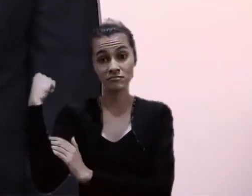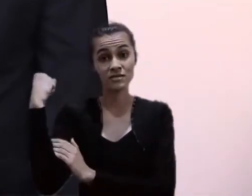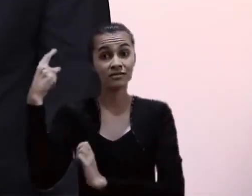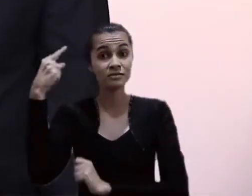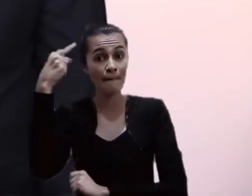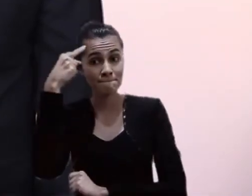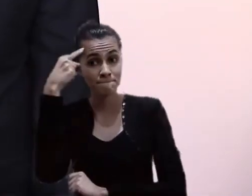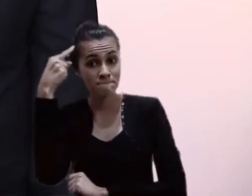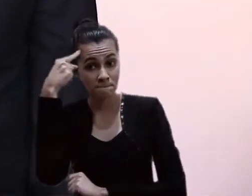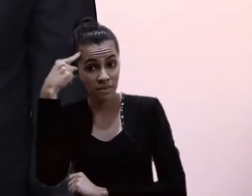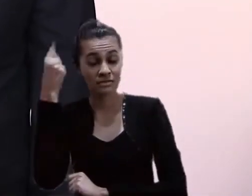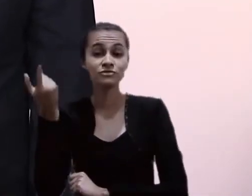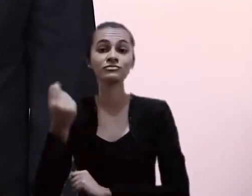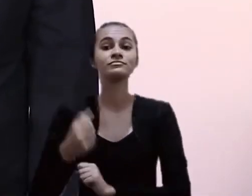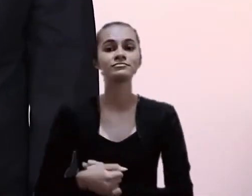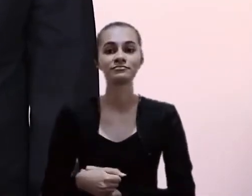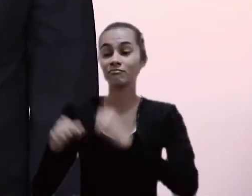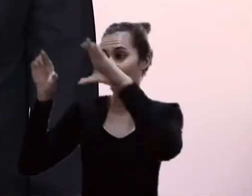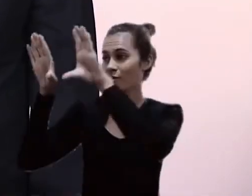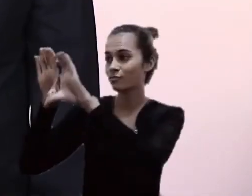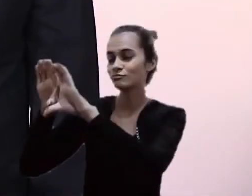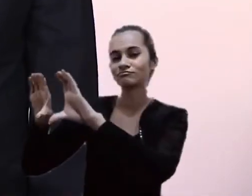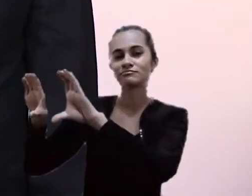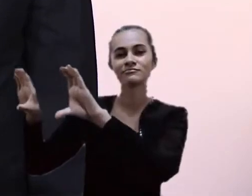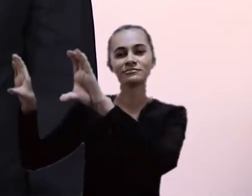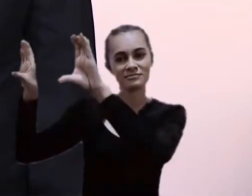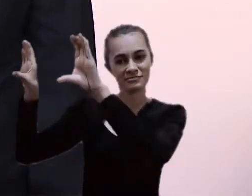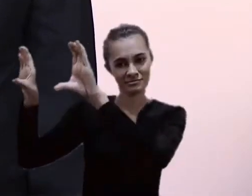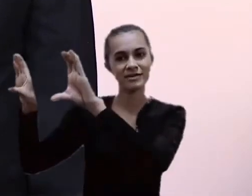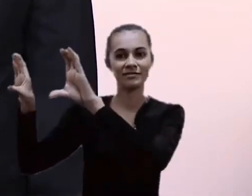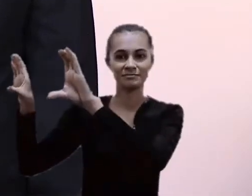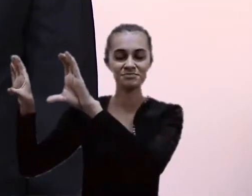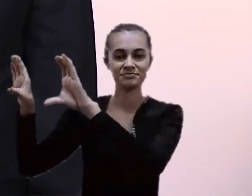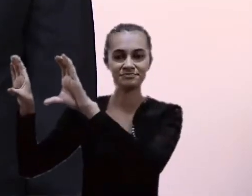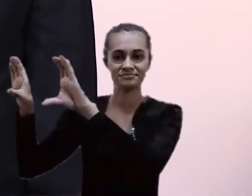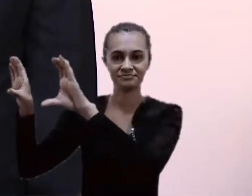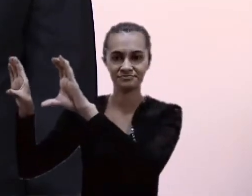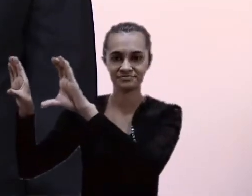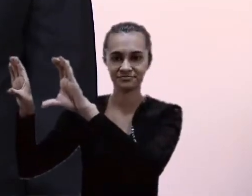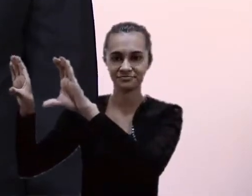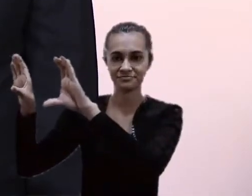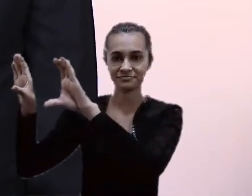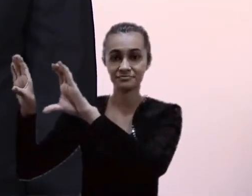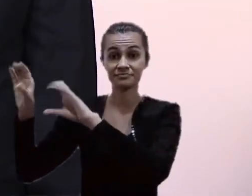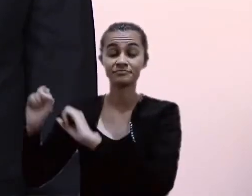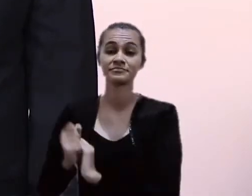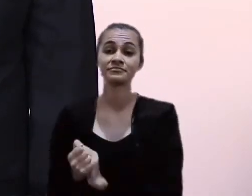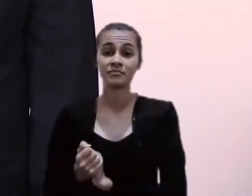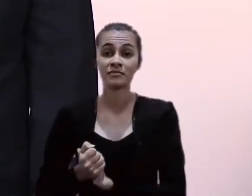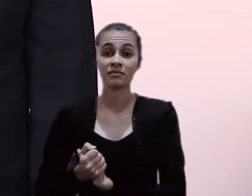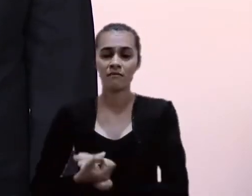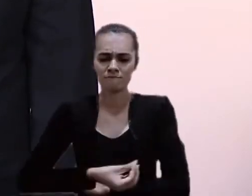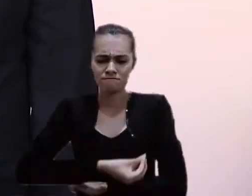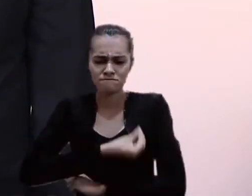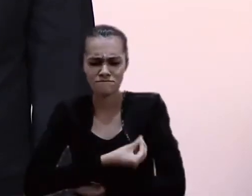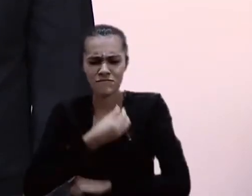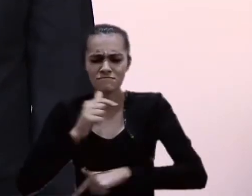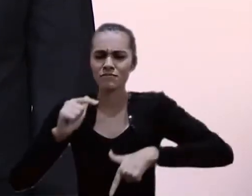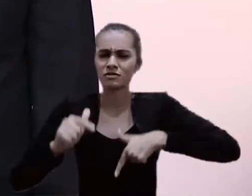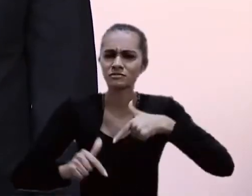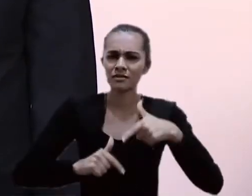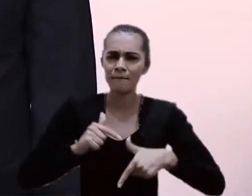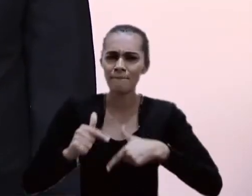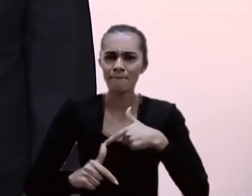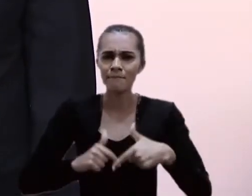porque a atmosfera do céu, como uma instrumentalidade viva e ativa, enche a